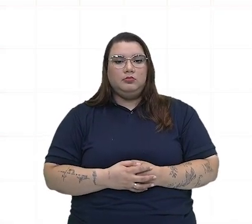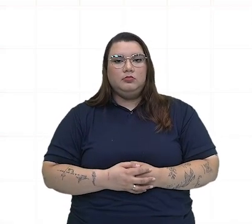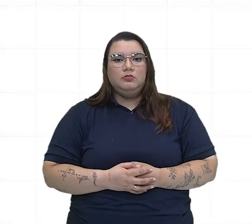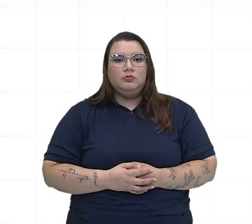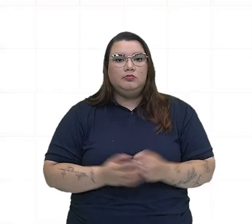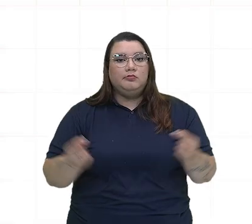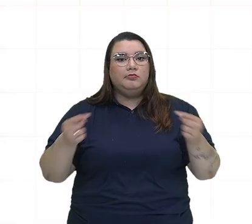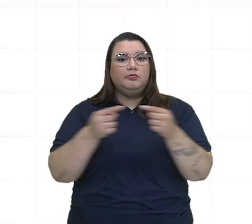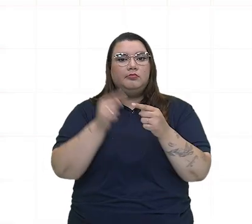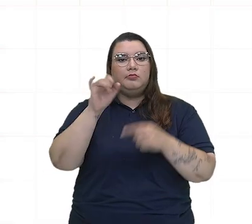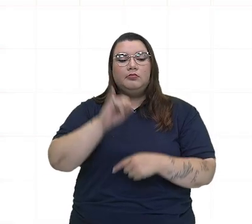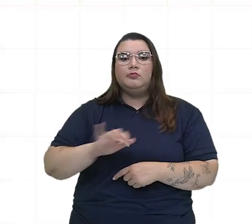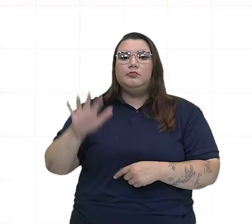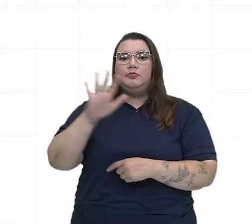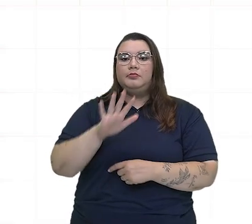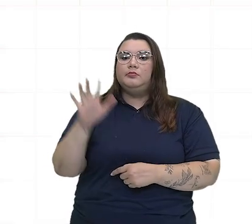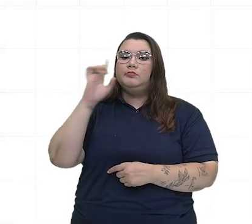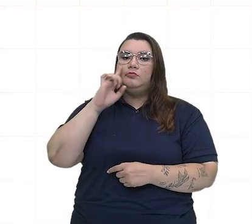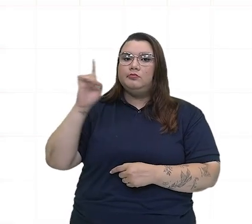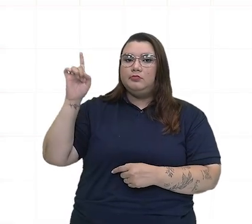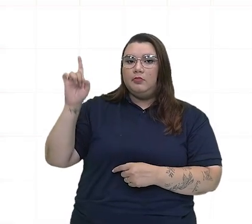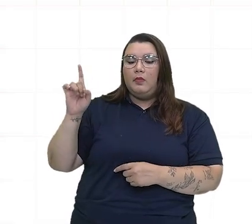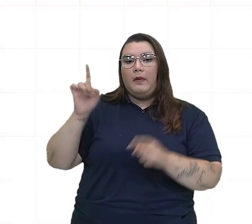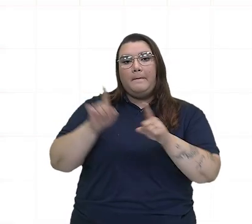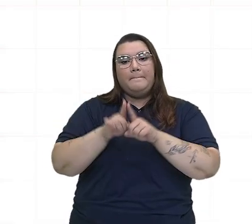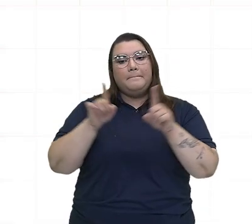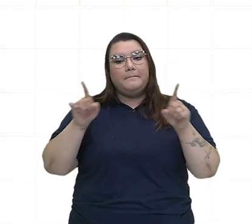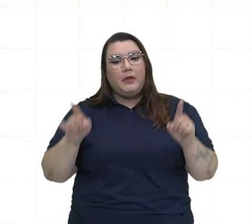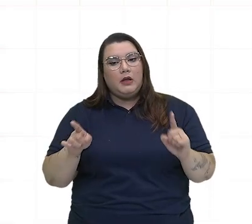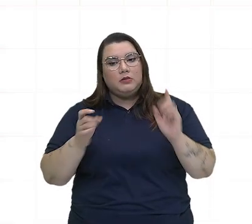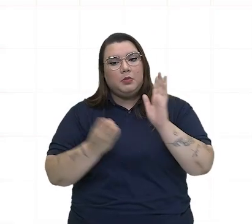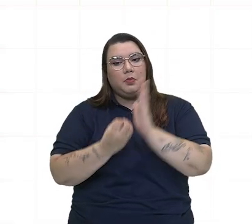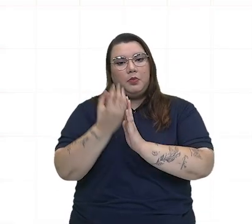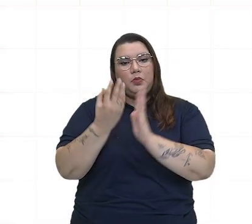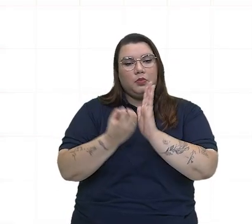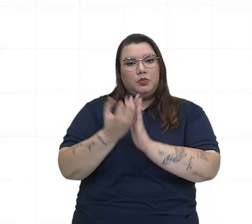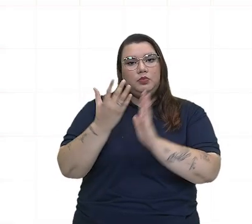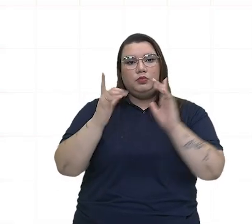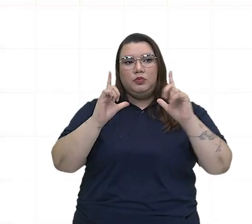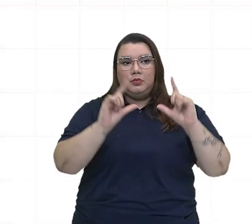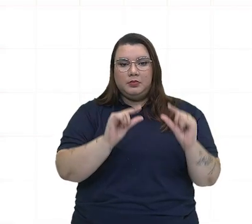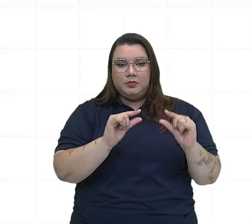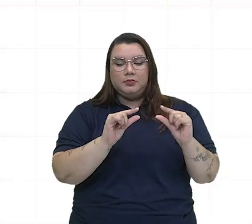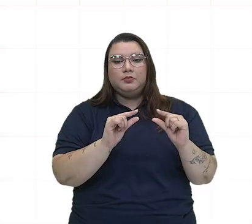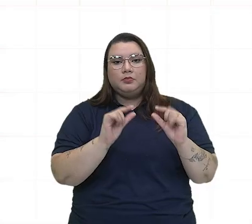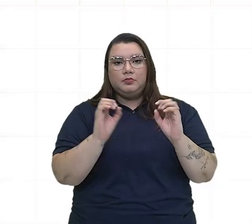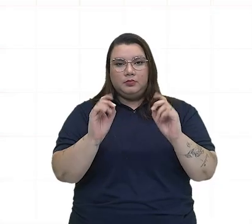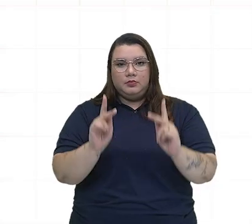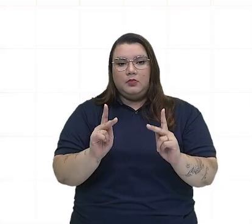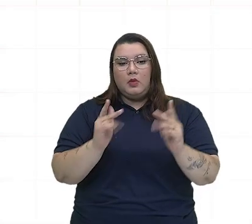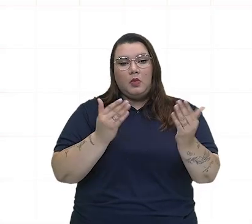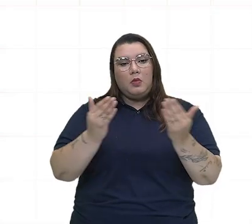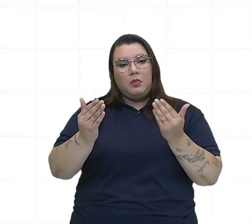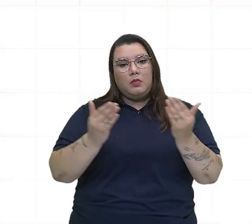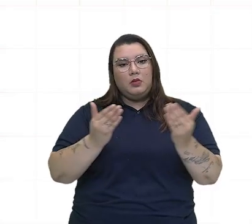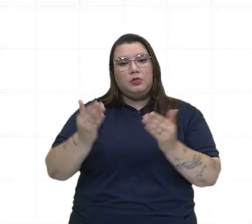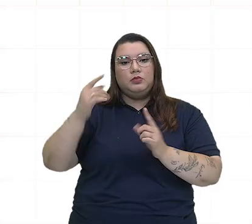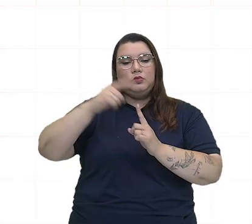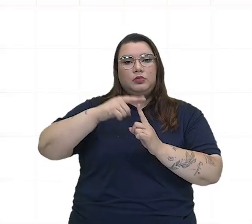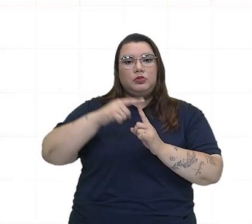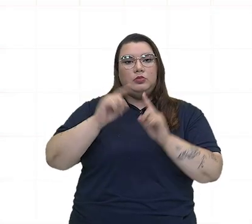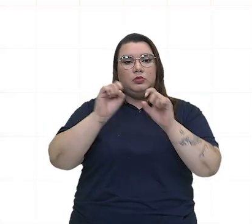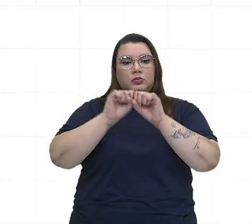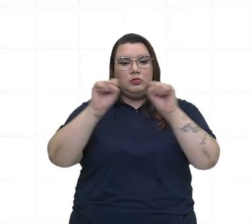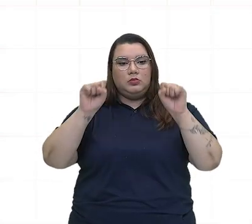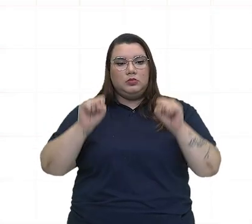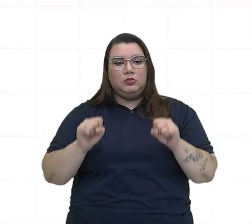plantio ali, com o cultivo de vegetais, porém, a produtividade ela é baixa comparada ao